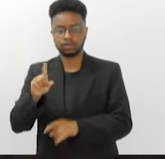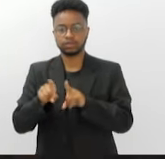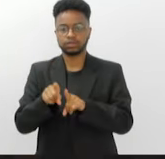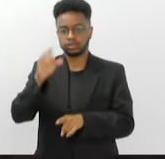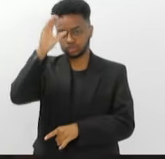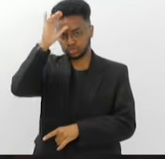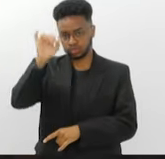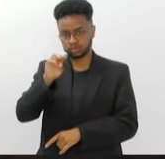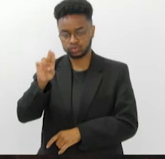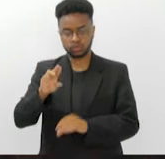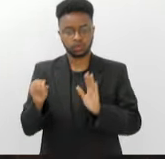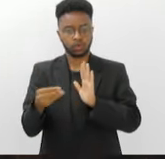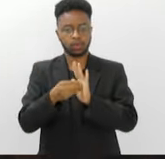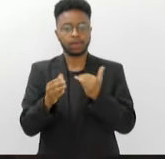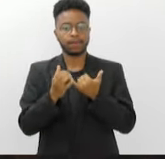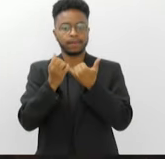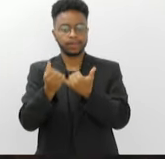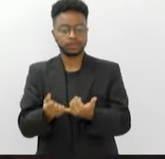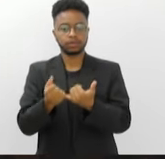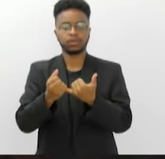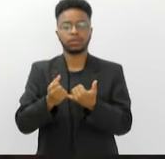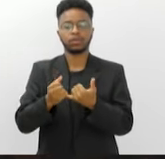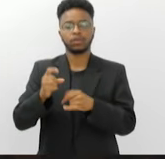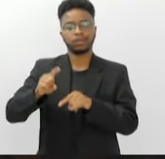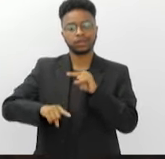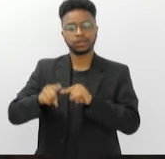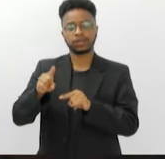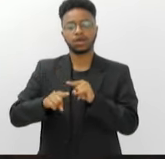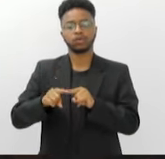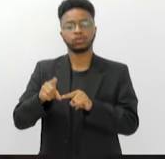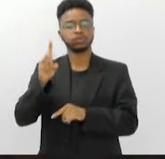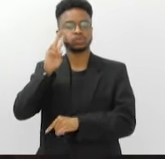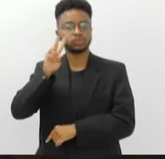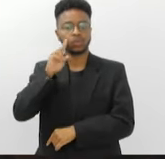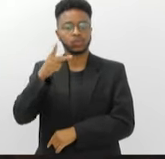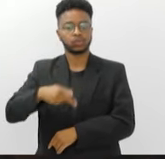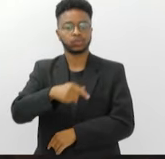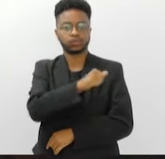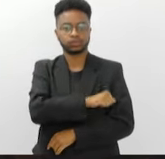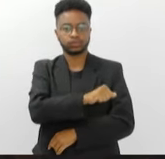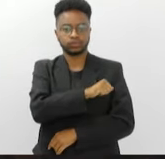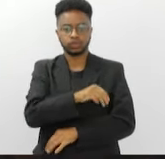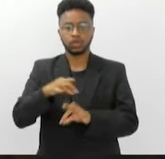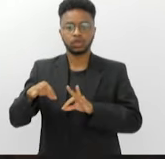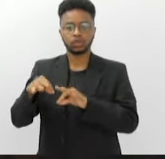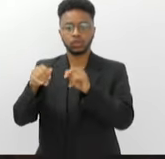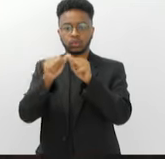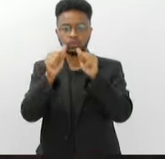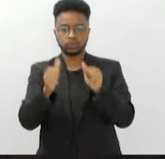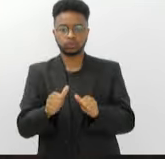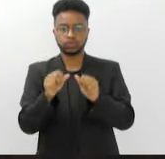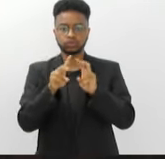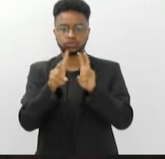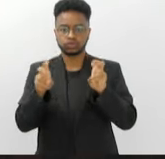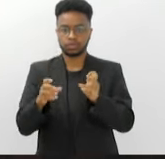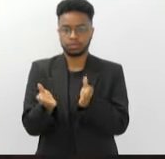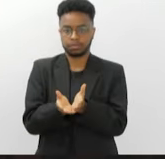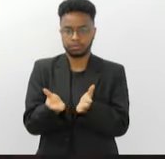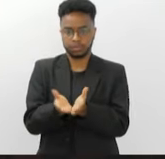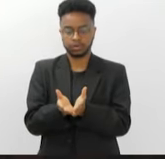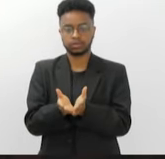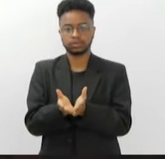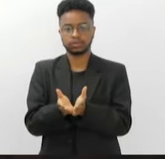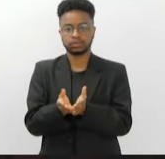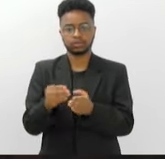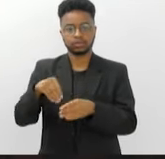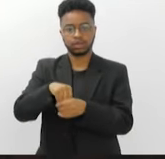declara patrimônio material, histórico e cultural do Estado do Rio de Janeiro todo monumento referente à Bíblia localizados no